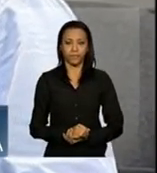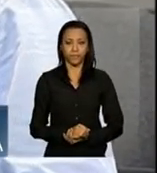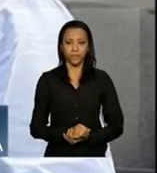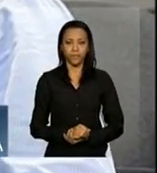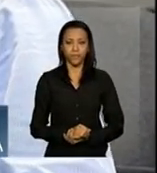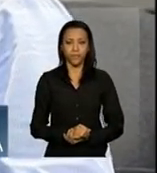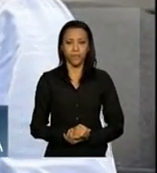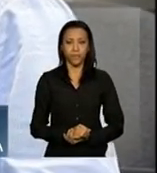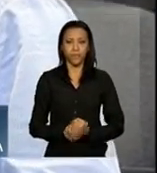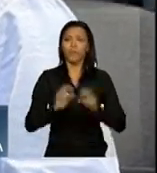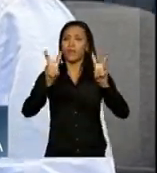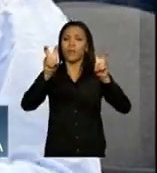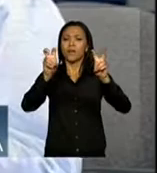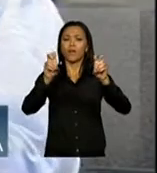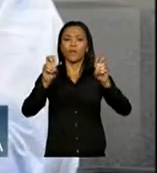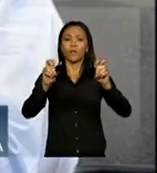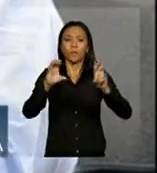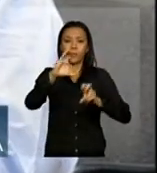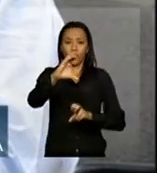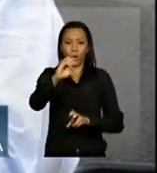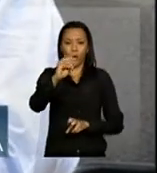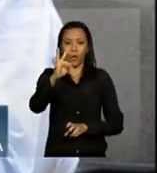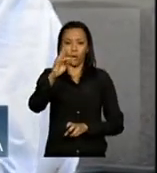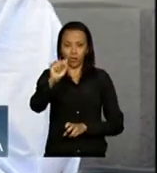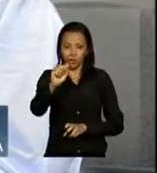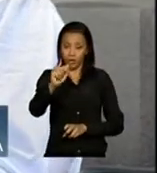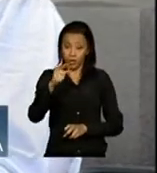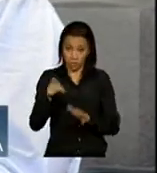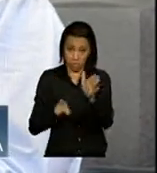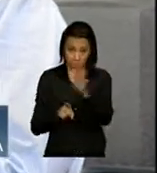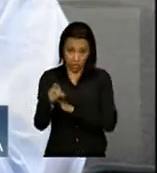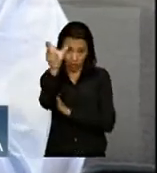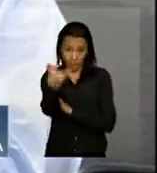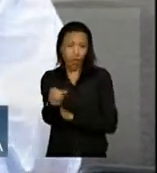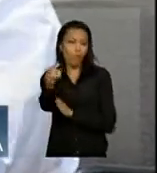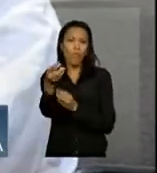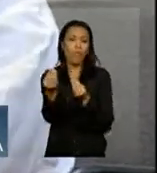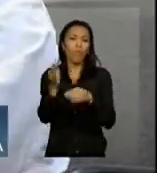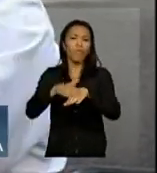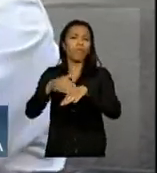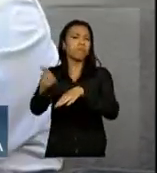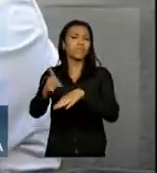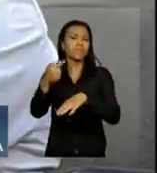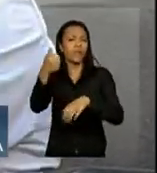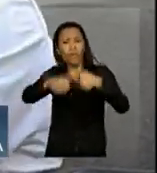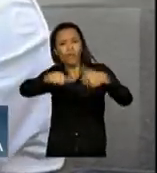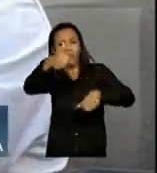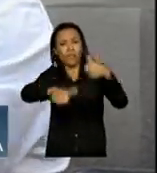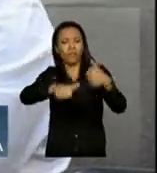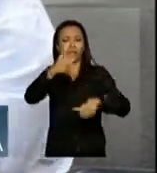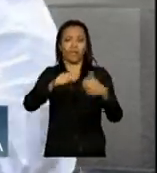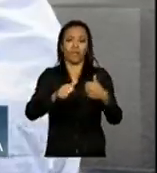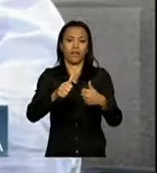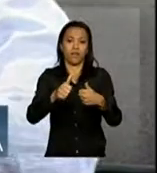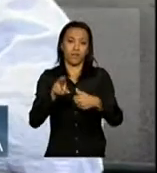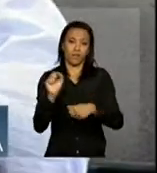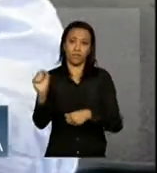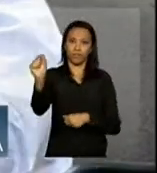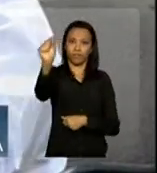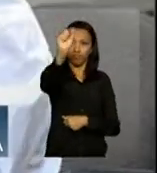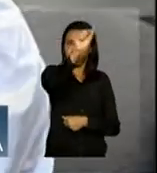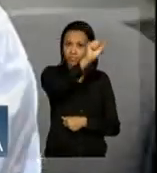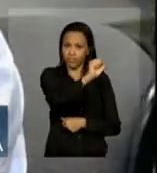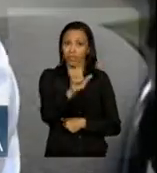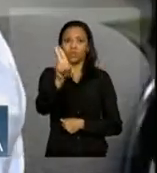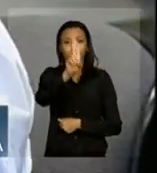é um relação à lei de cotas Eu queria saber como é que o senhor avalia essa iniciativa das instituições de ensino de